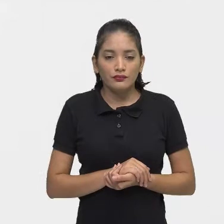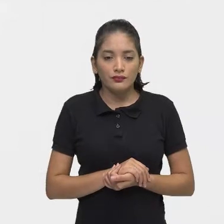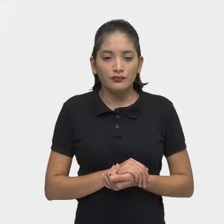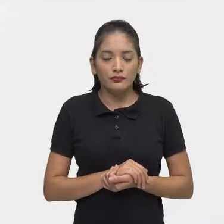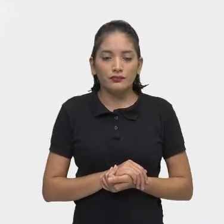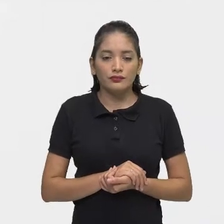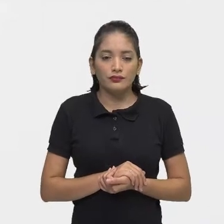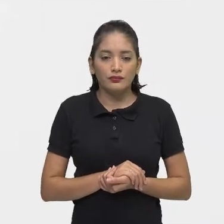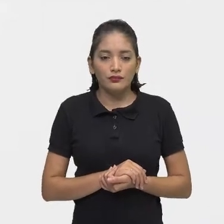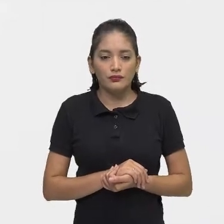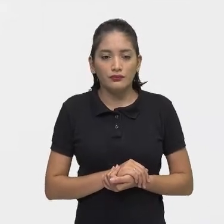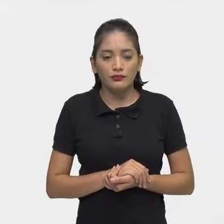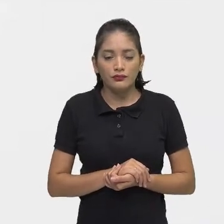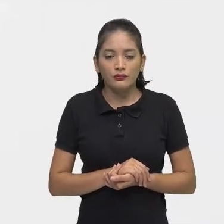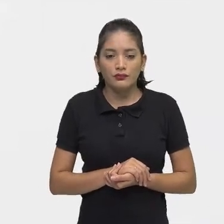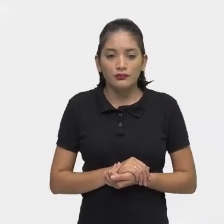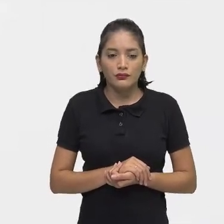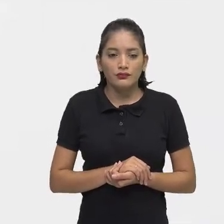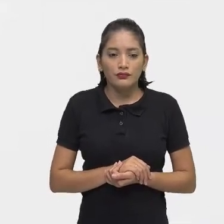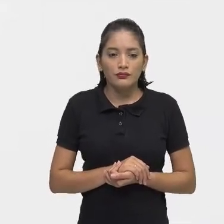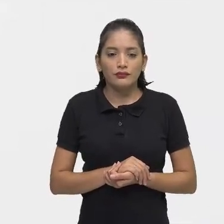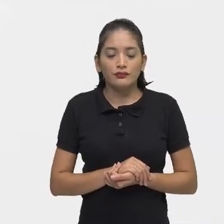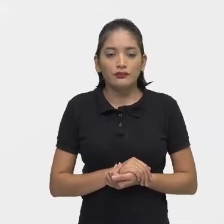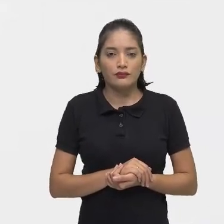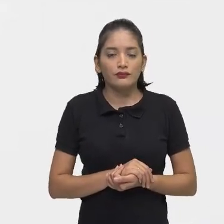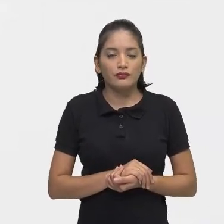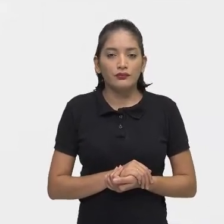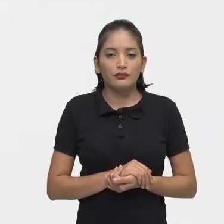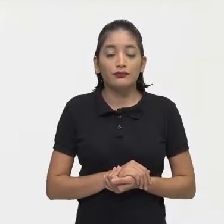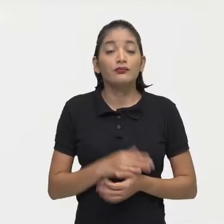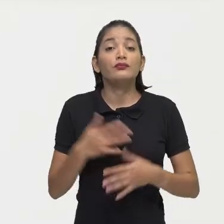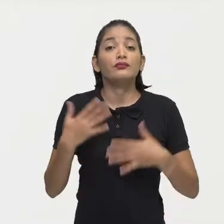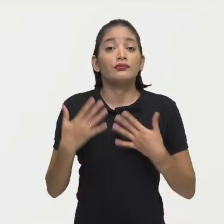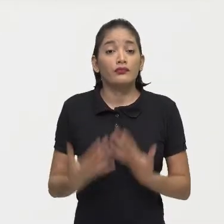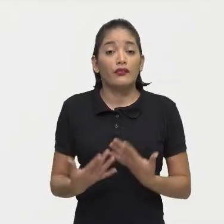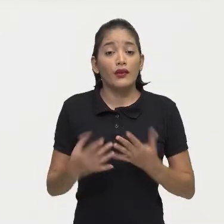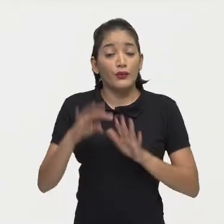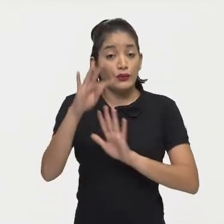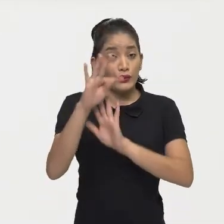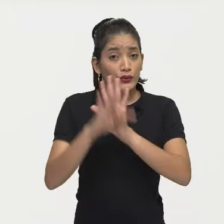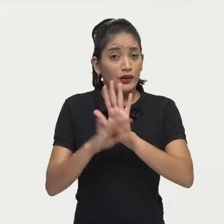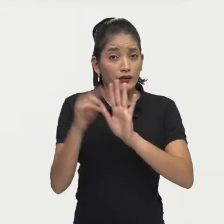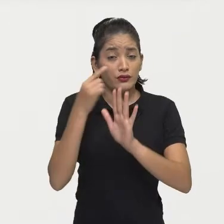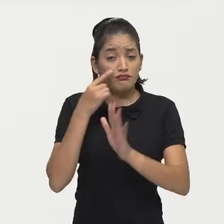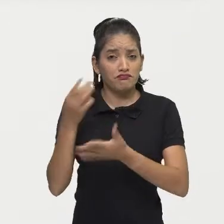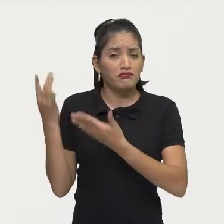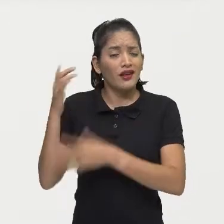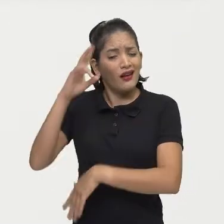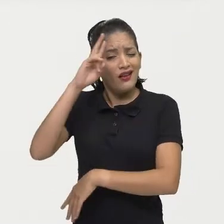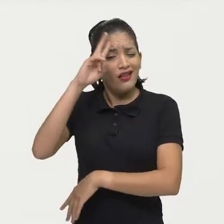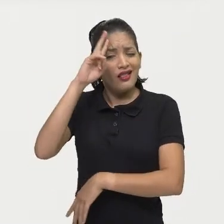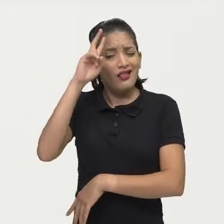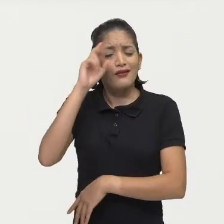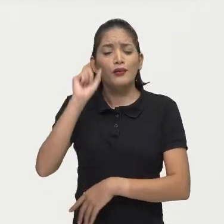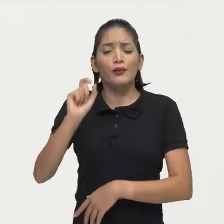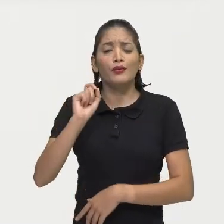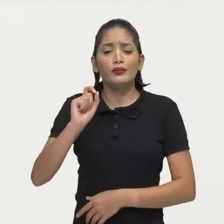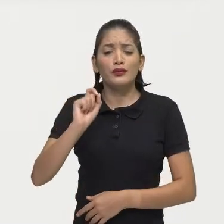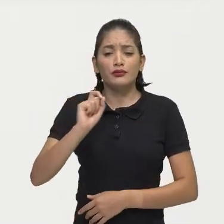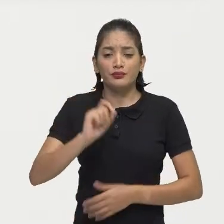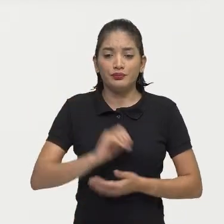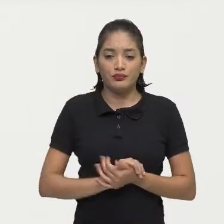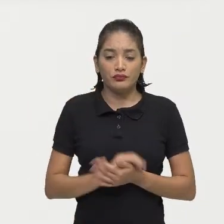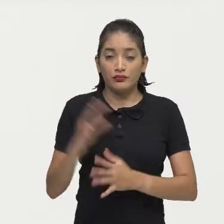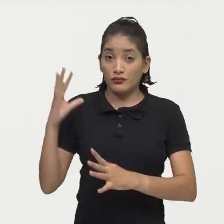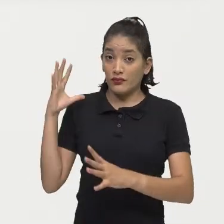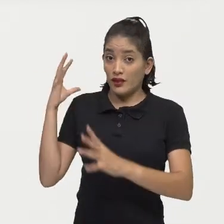ships must leave this area. Aqui, gente, eu vou só relembrar um pouquinho, como é